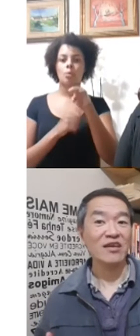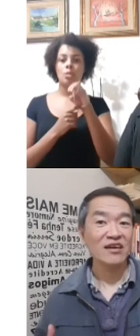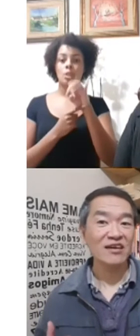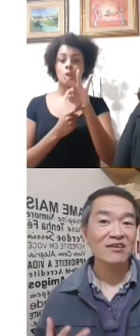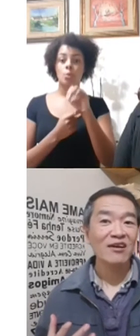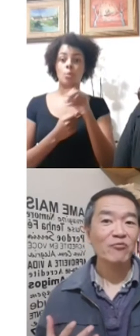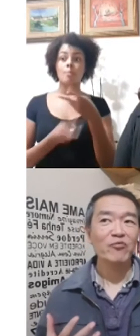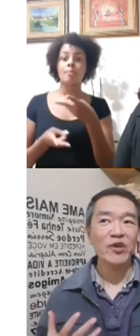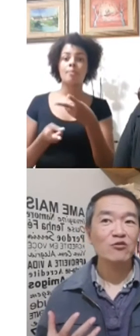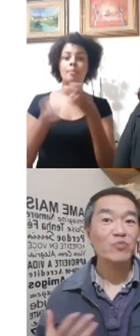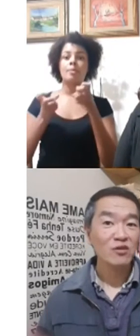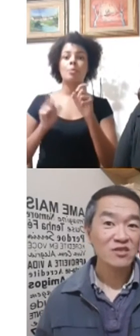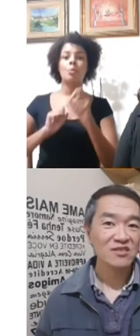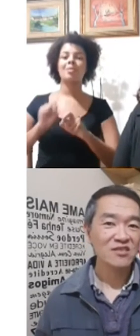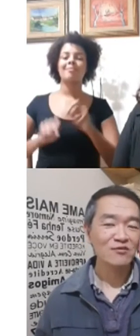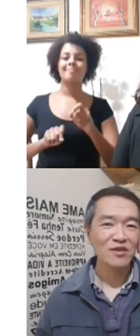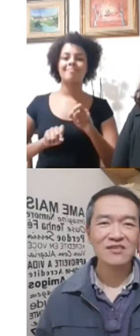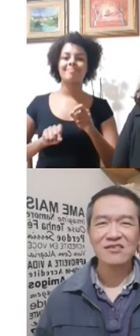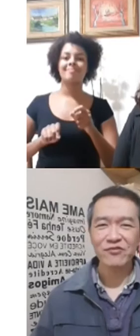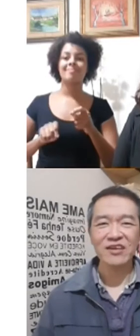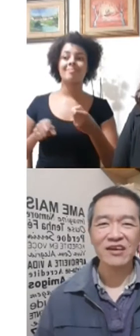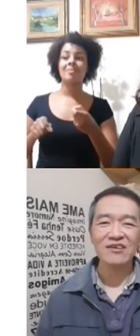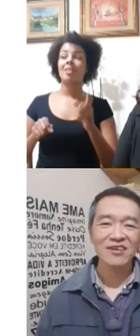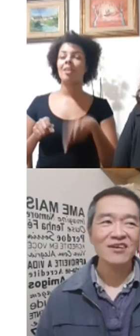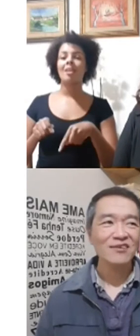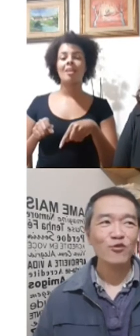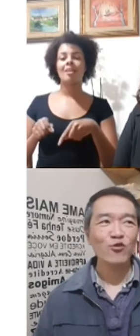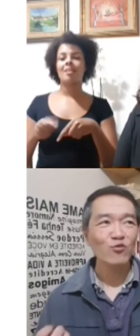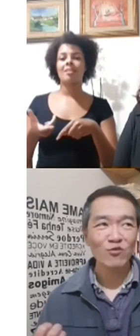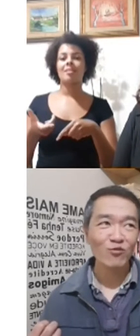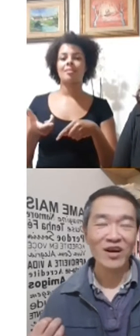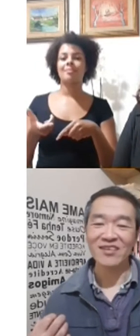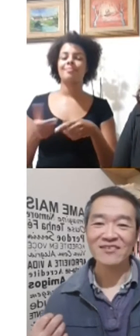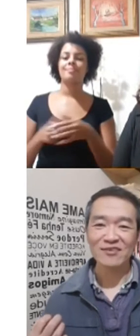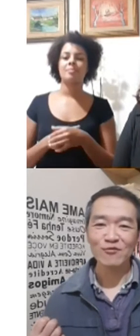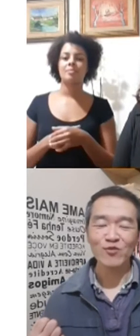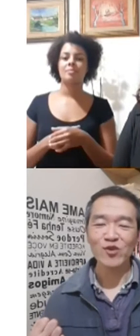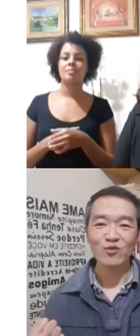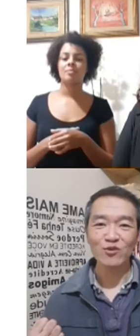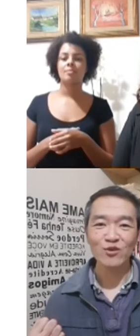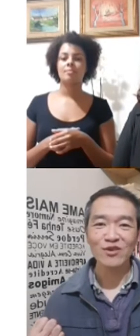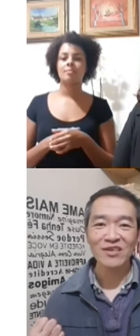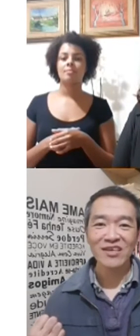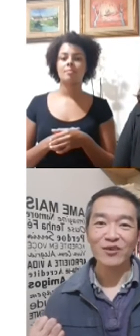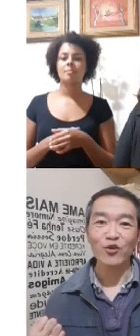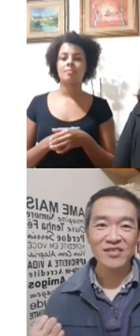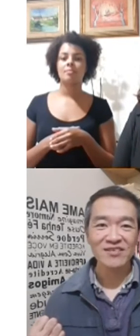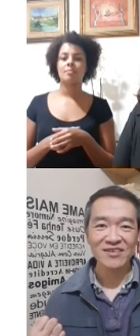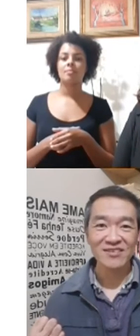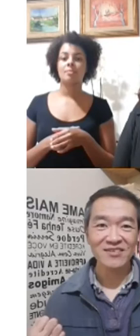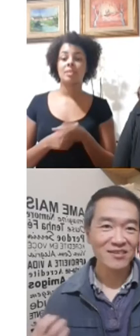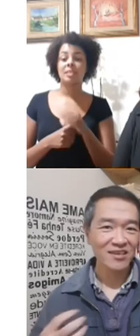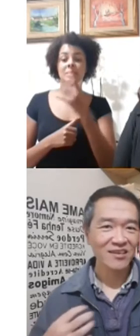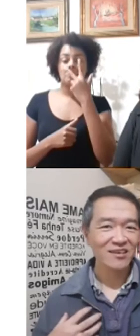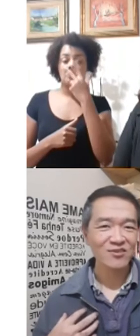a trabalhar pelo destino, né? Sem ficar com uma questão muito